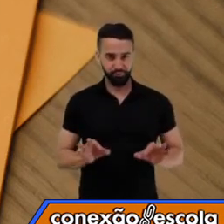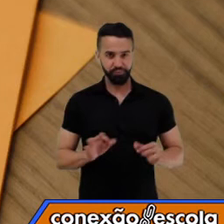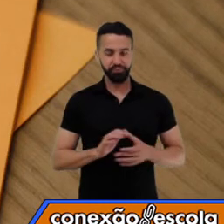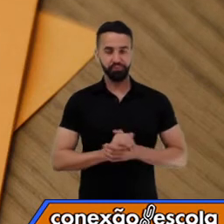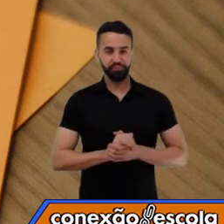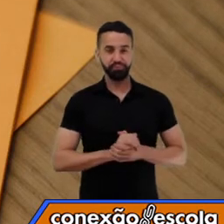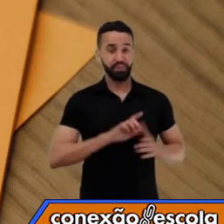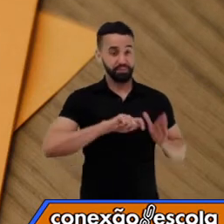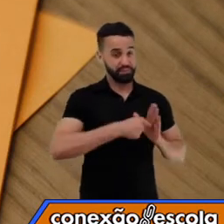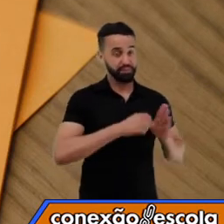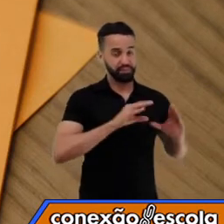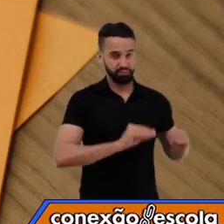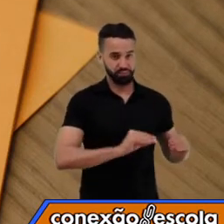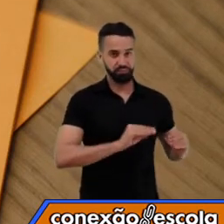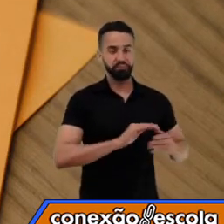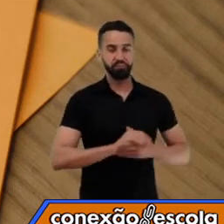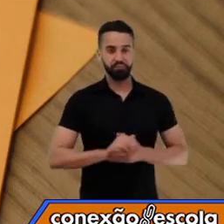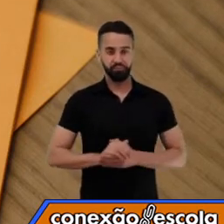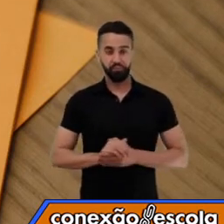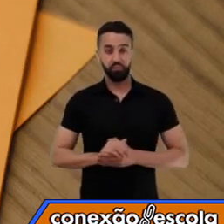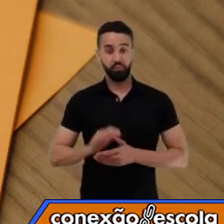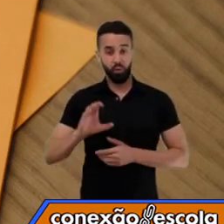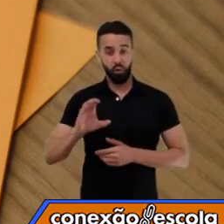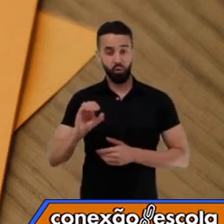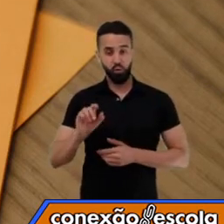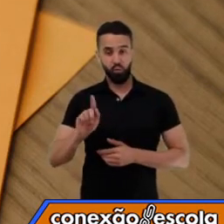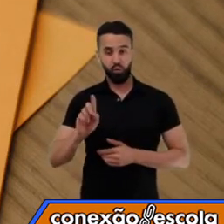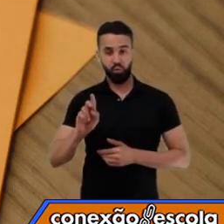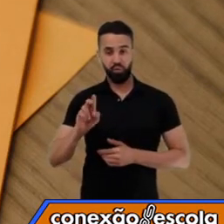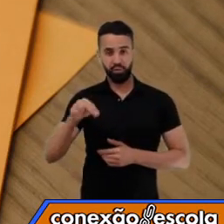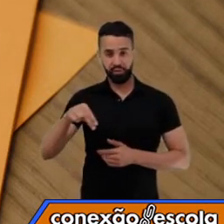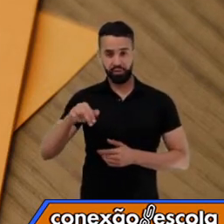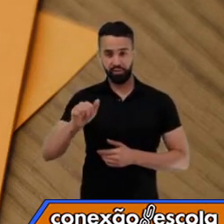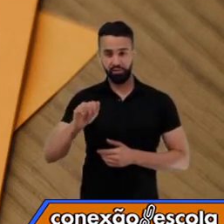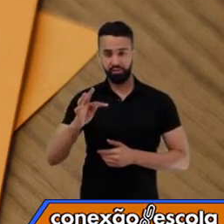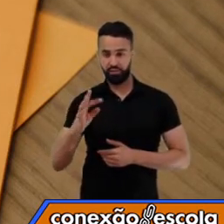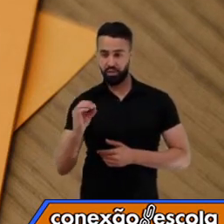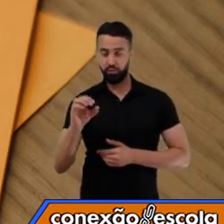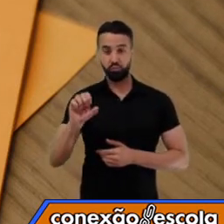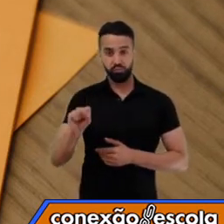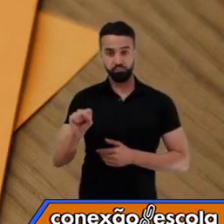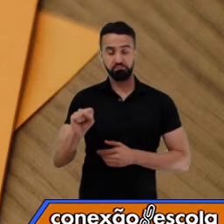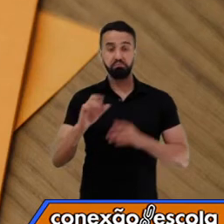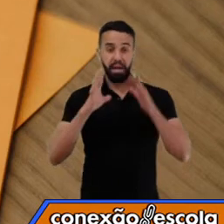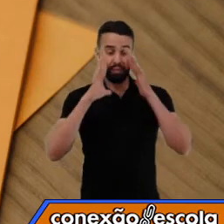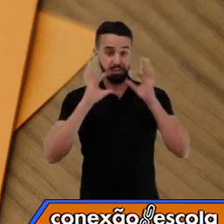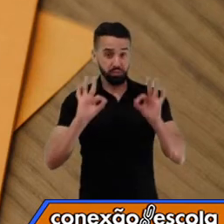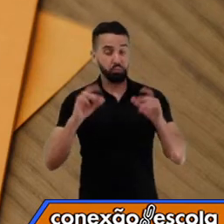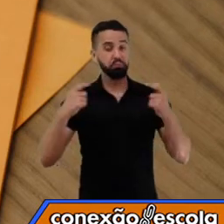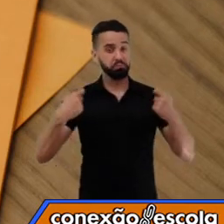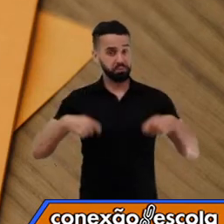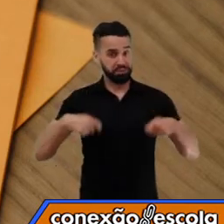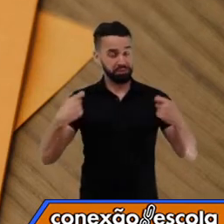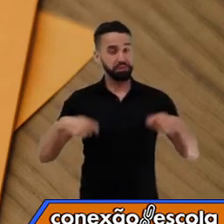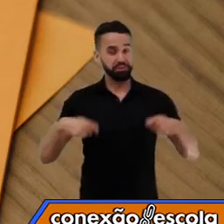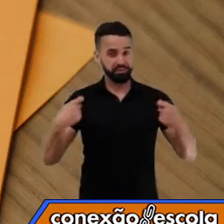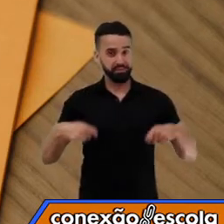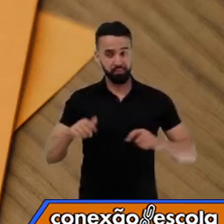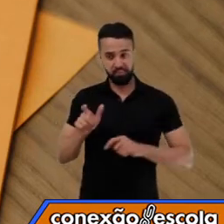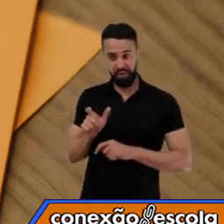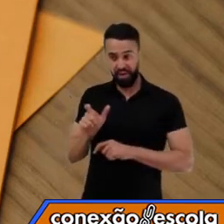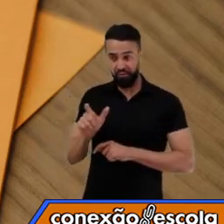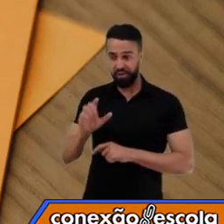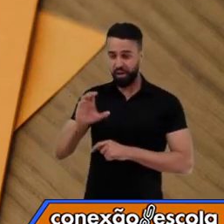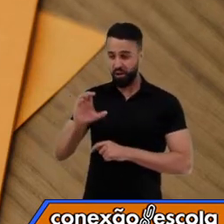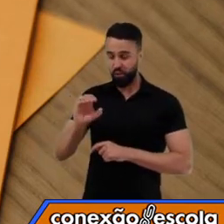combinados a gente tem que prestar muita atenção nessa questão dos cognatos e viu gente porque cognato